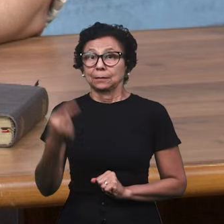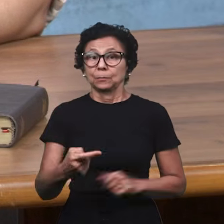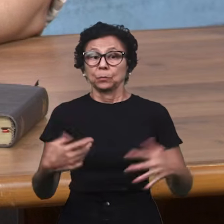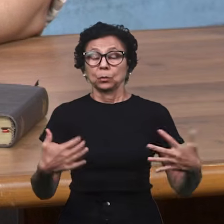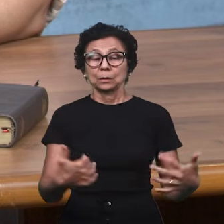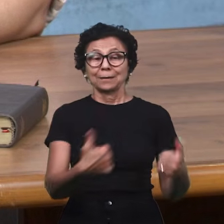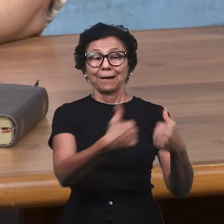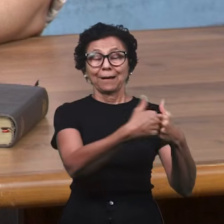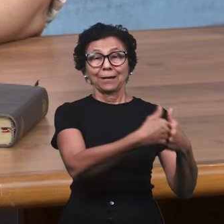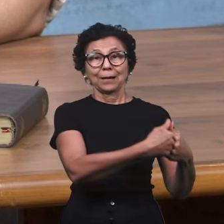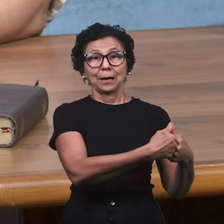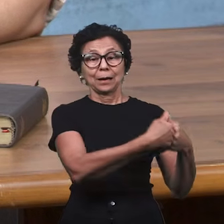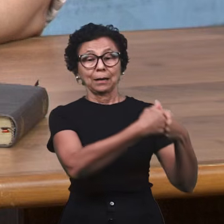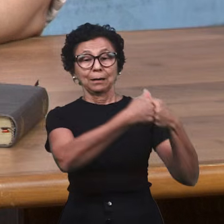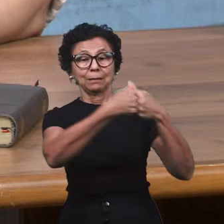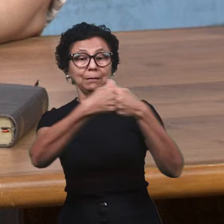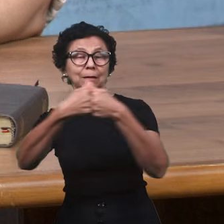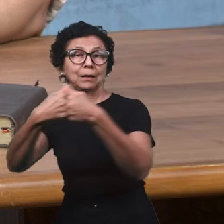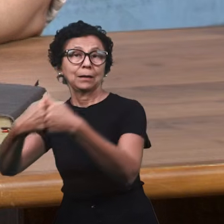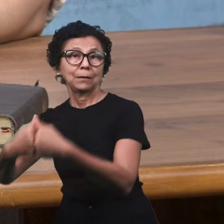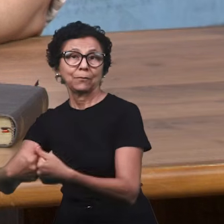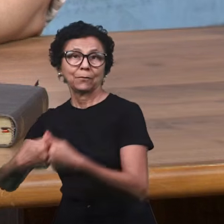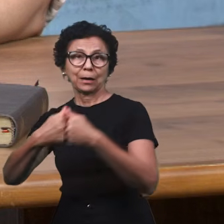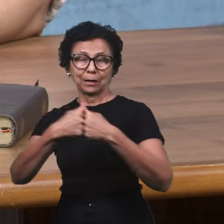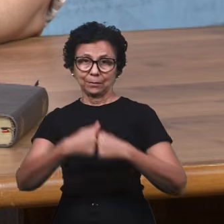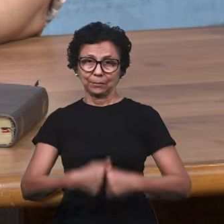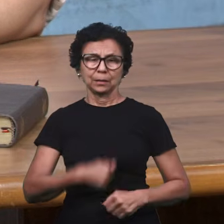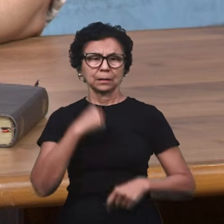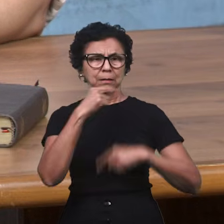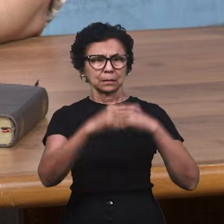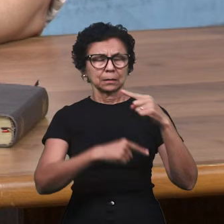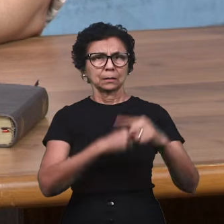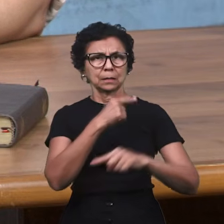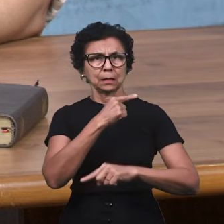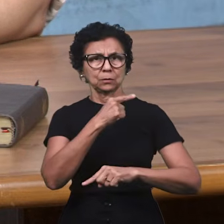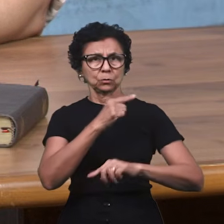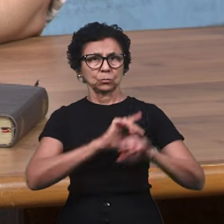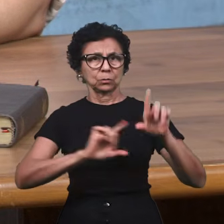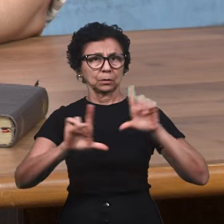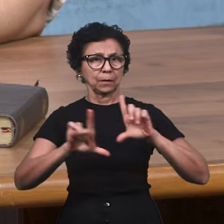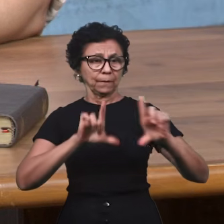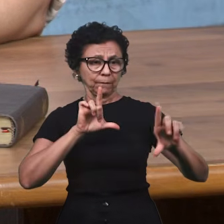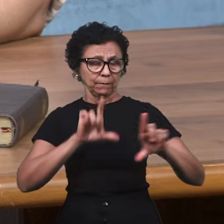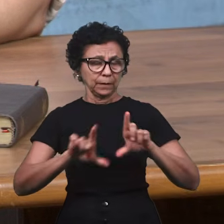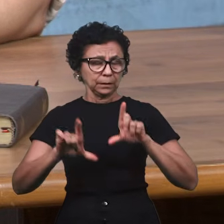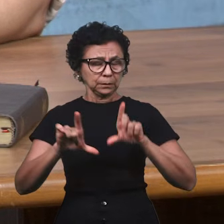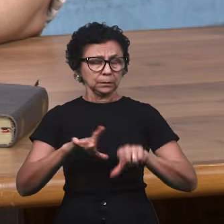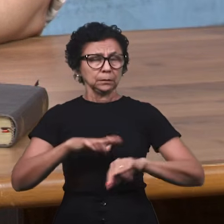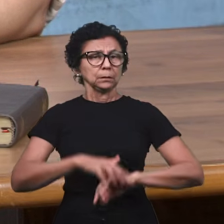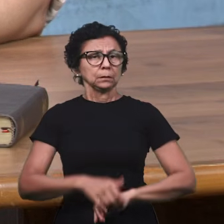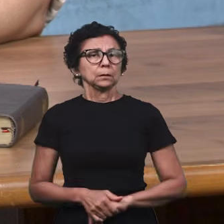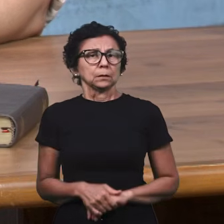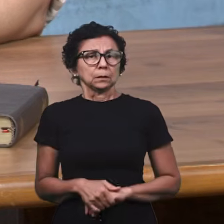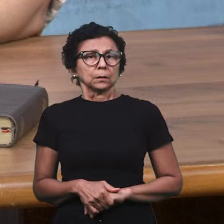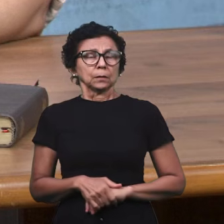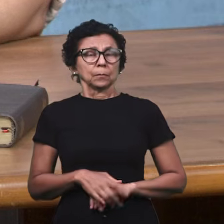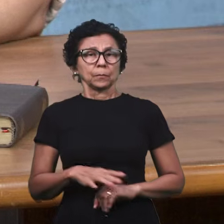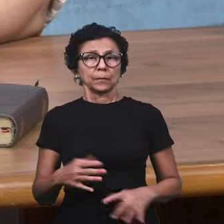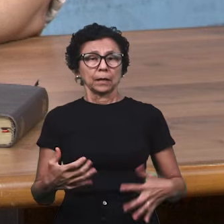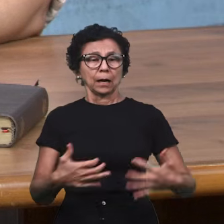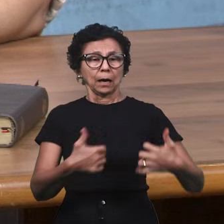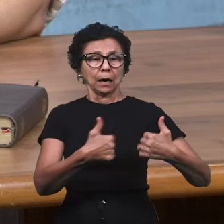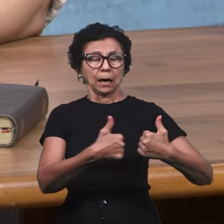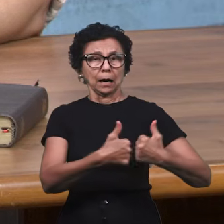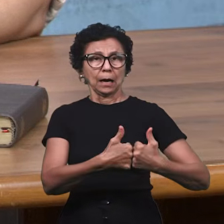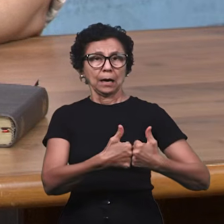Israel. E os filhos dos levitas trouxeram a arca de Deus aos ombros,